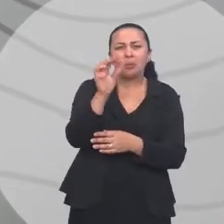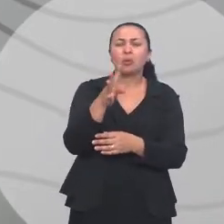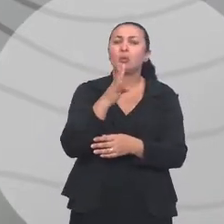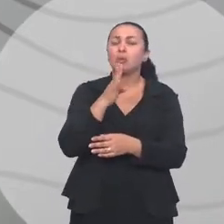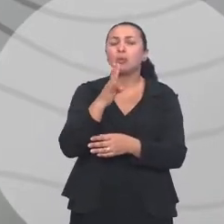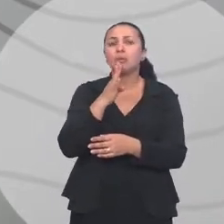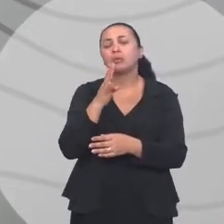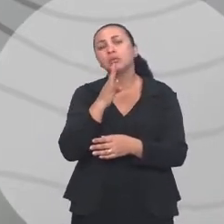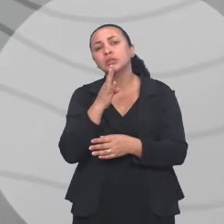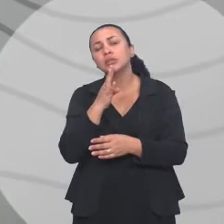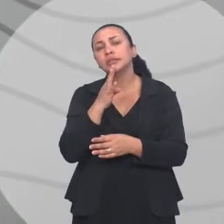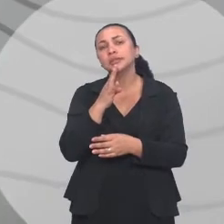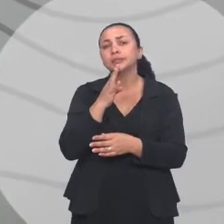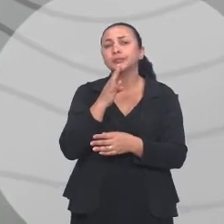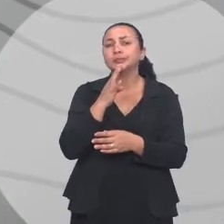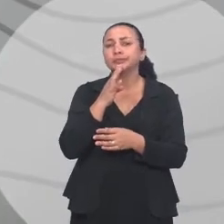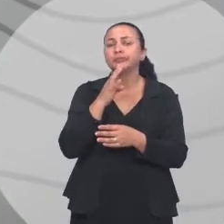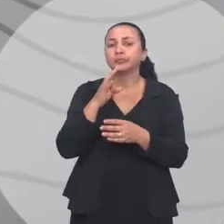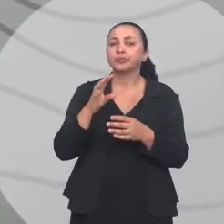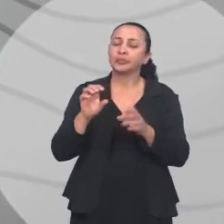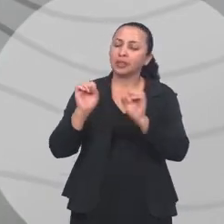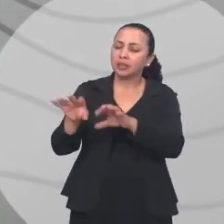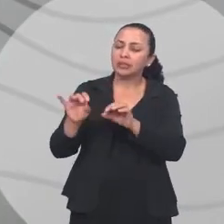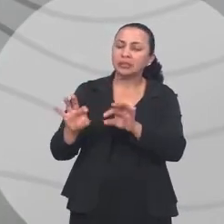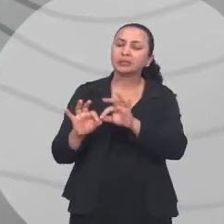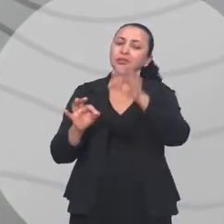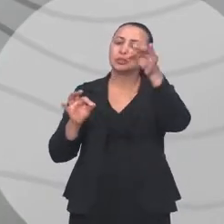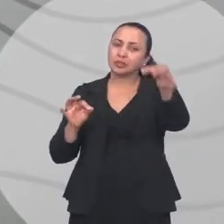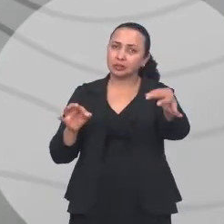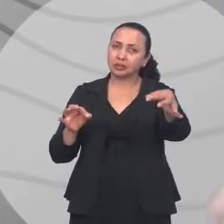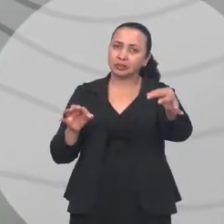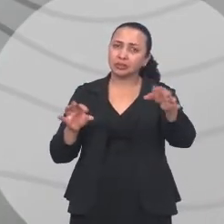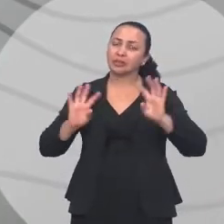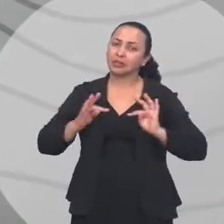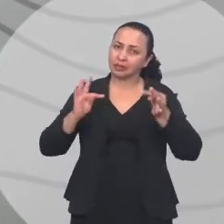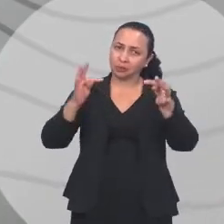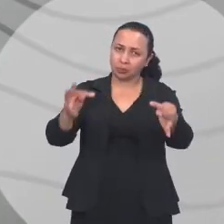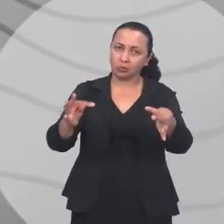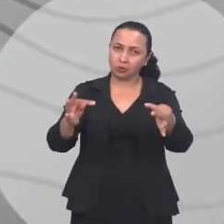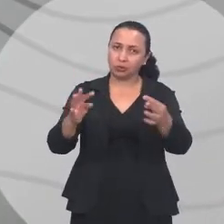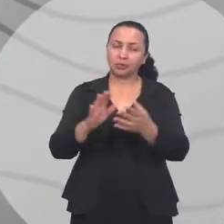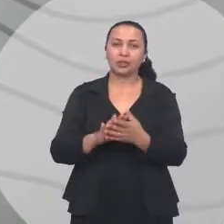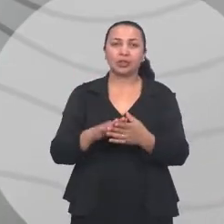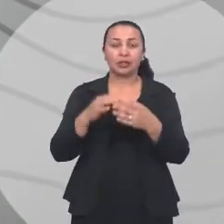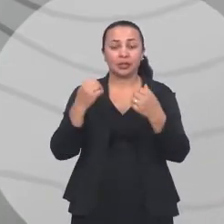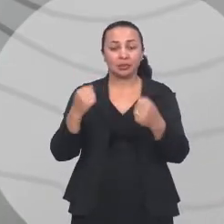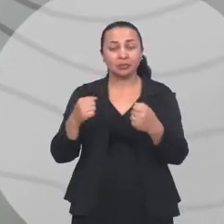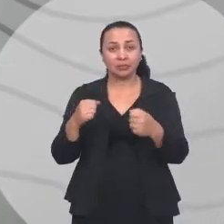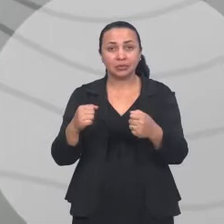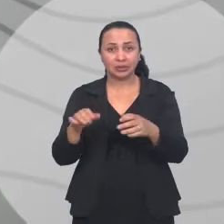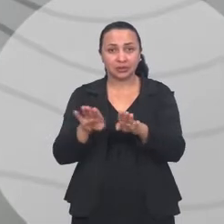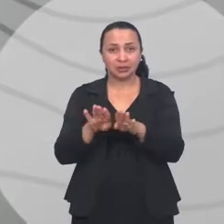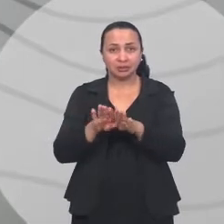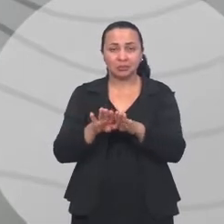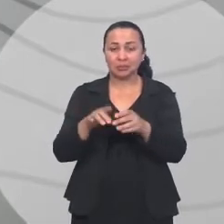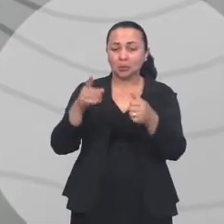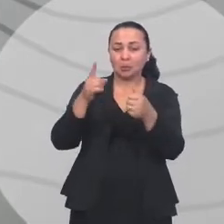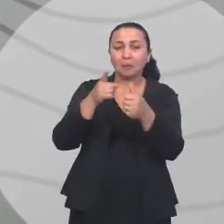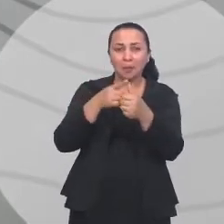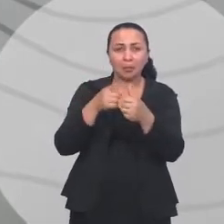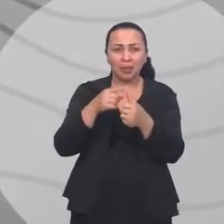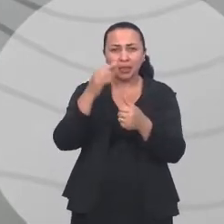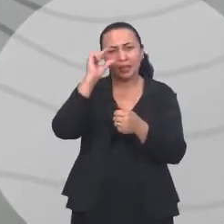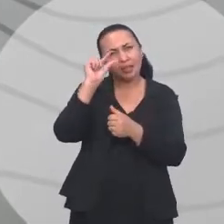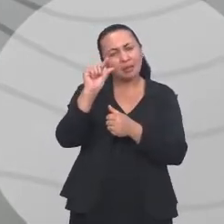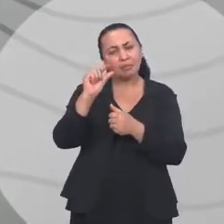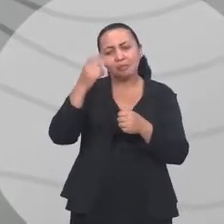familiaridade em trabalho com educação mediada por tecnologia também estabeleceu esse